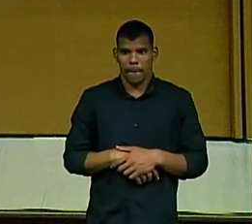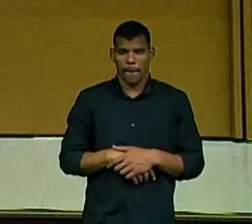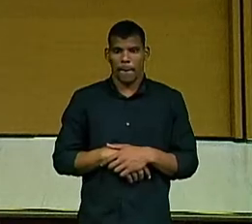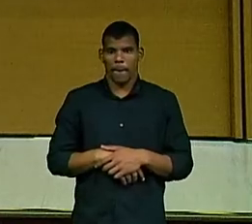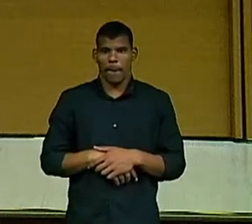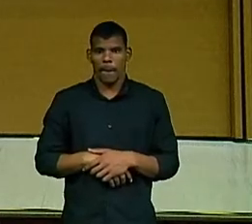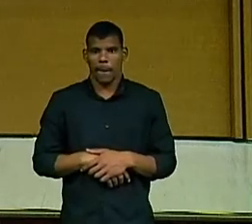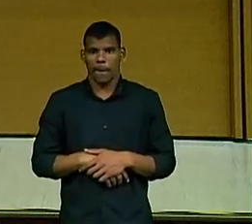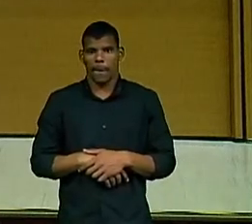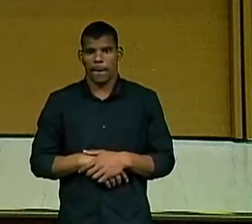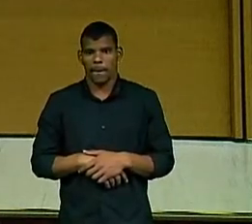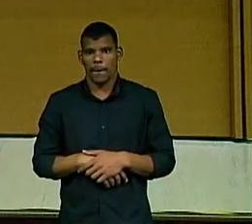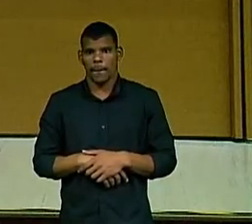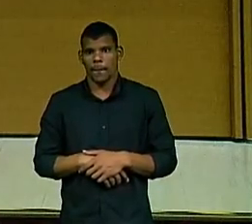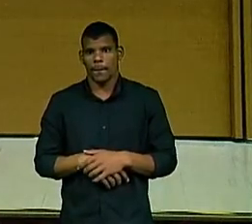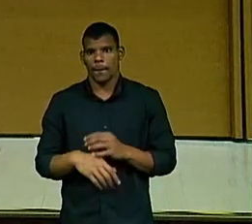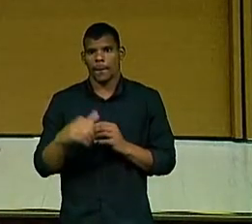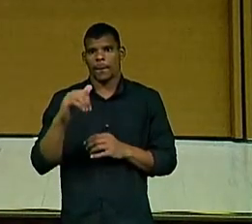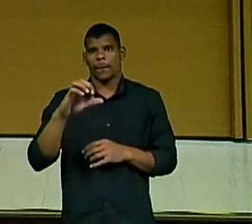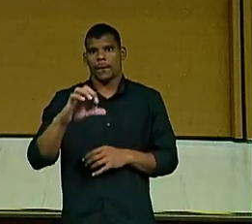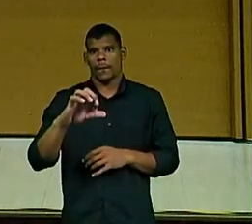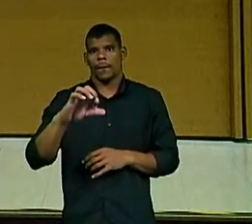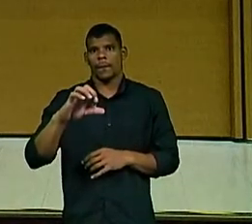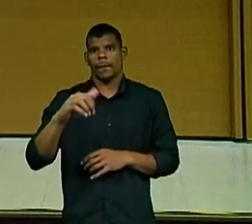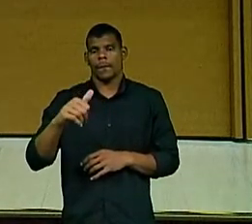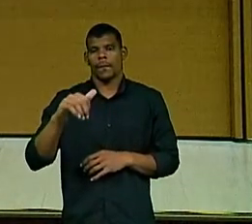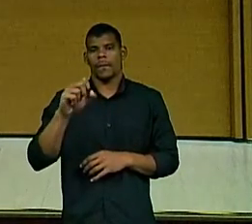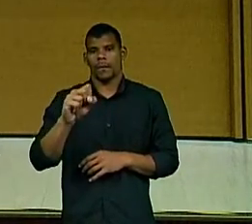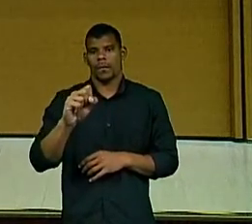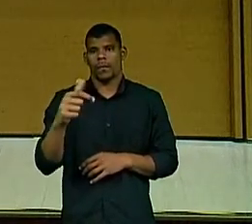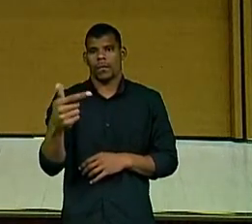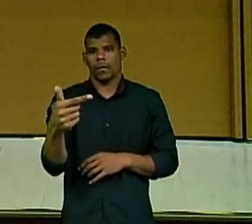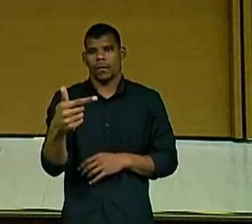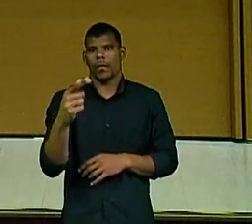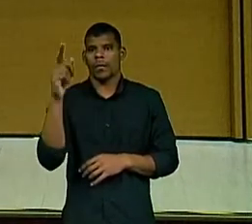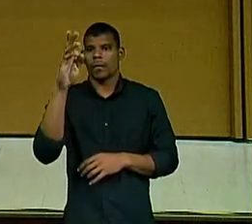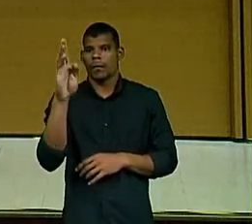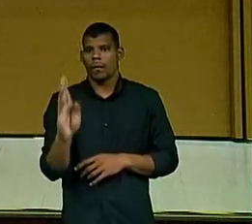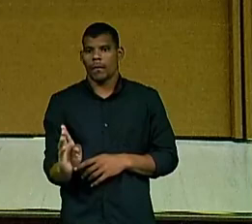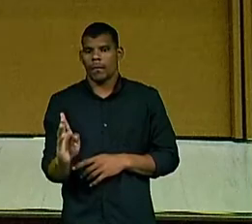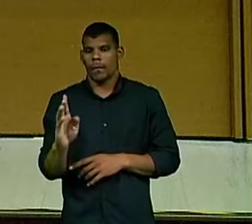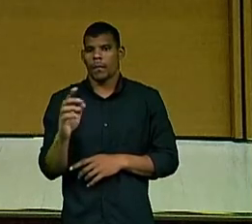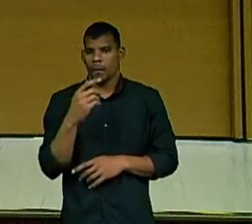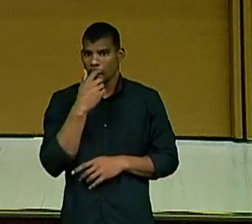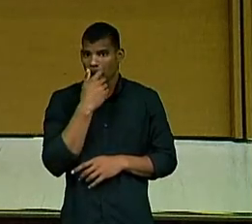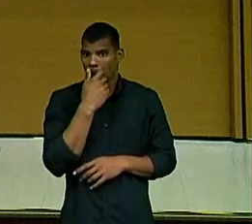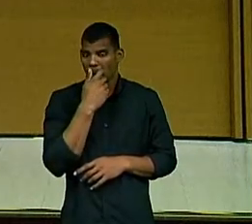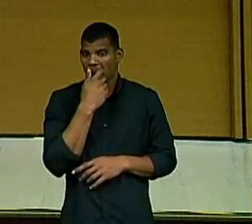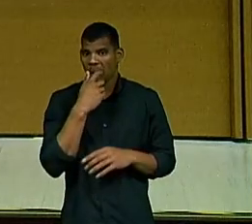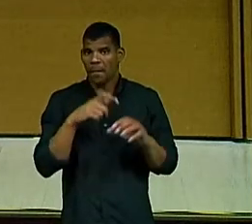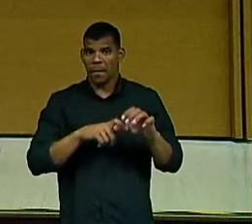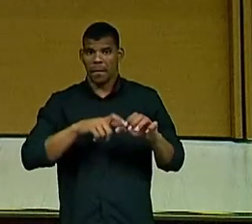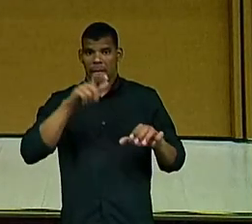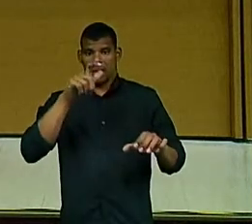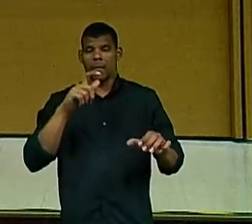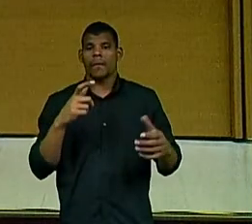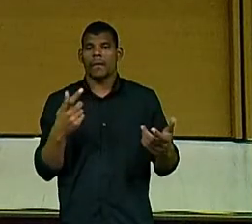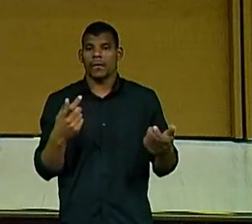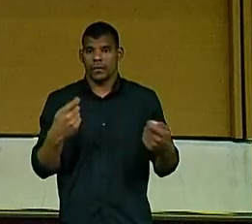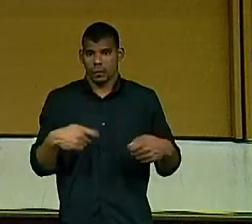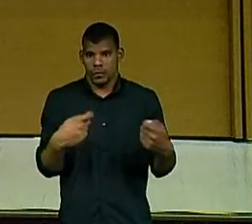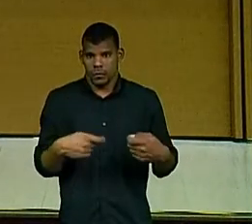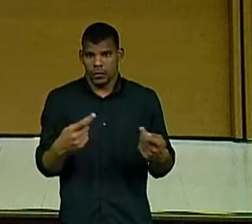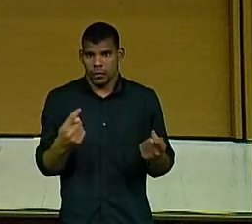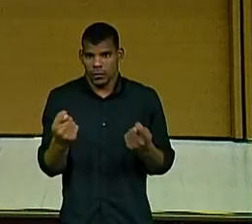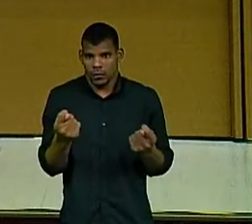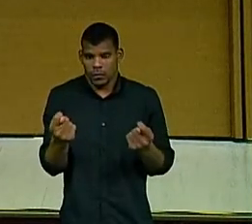lá em 1822 quando o Brasil para ter a sua independência reconhecida no Controle